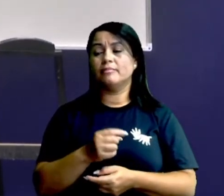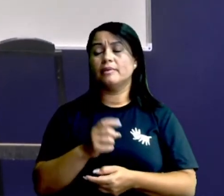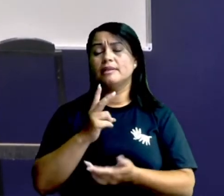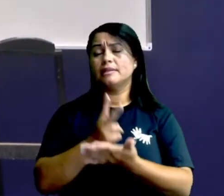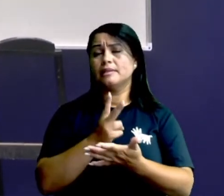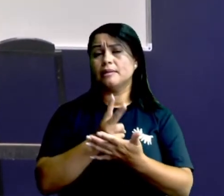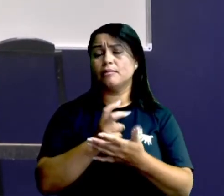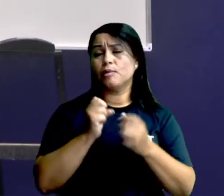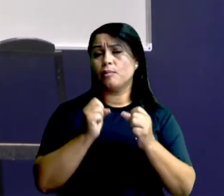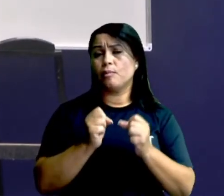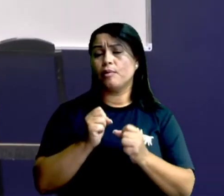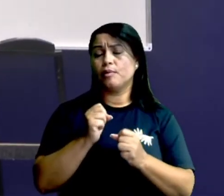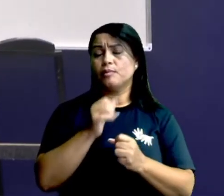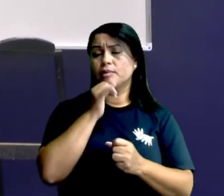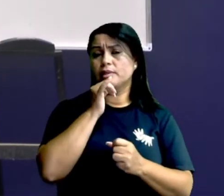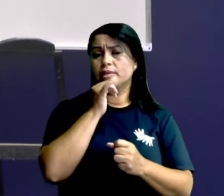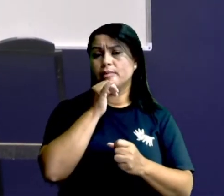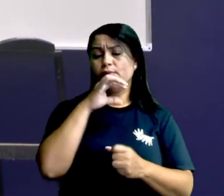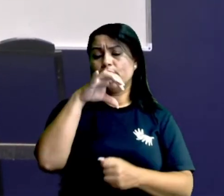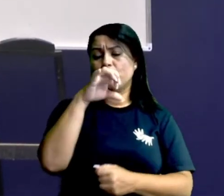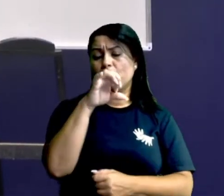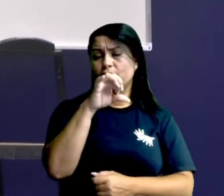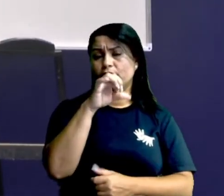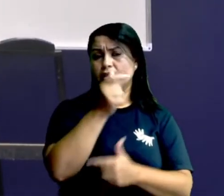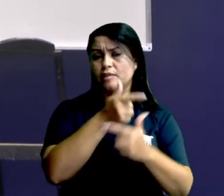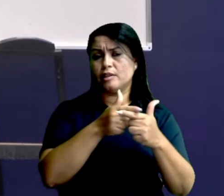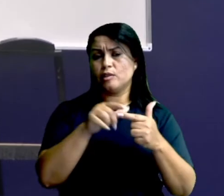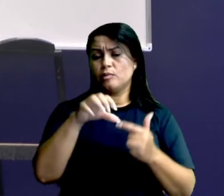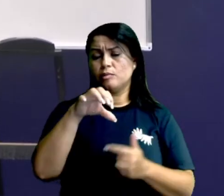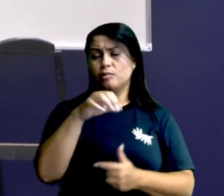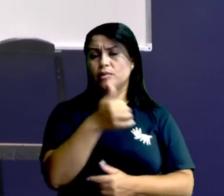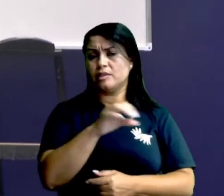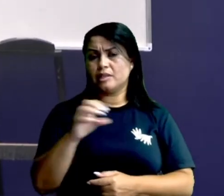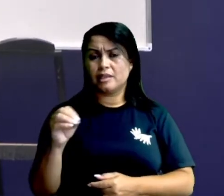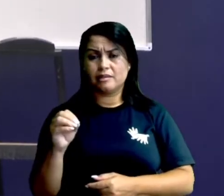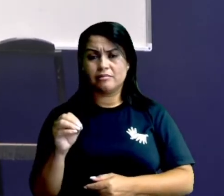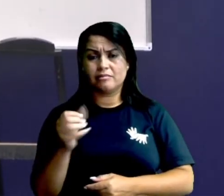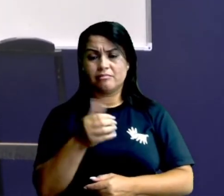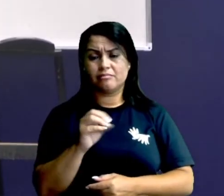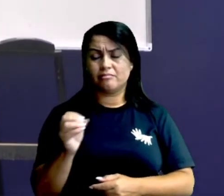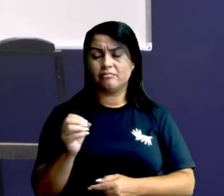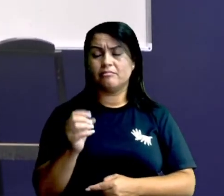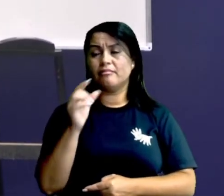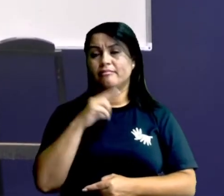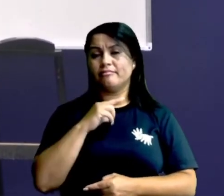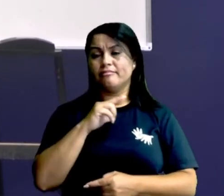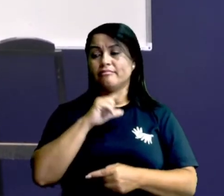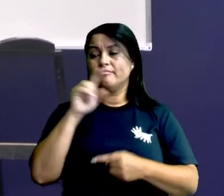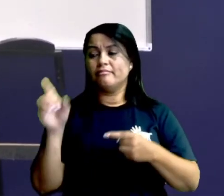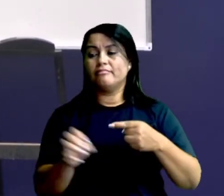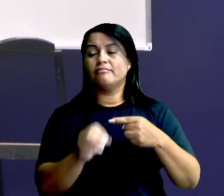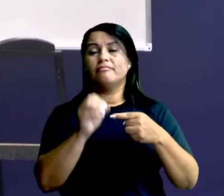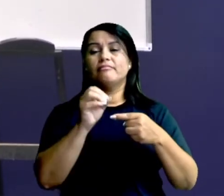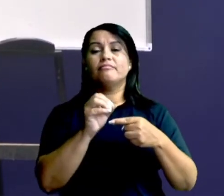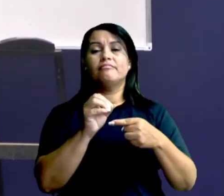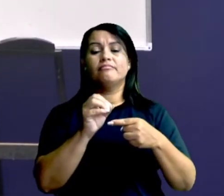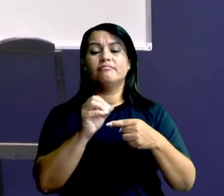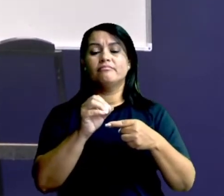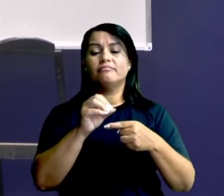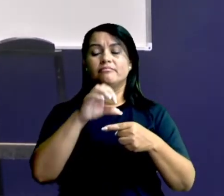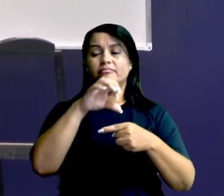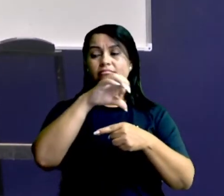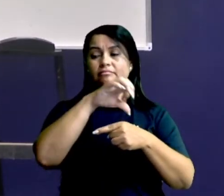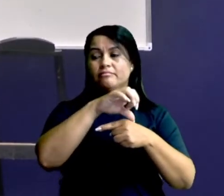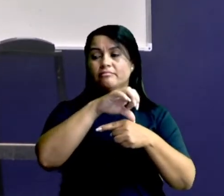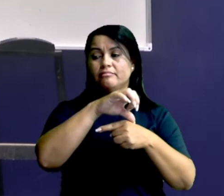sendo que eu consigo agora dividir 9 por 100? Não. Então, eu vou acrescentar mais um zero. Acrescentei